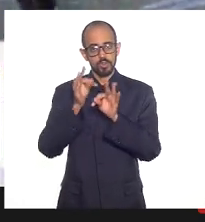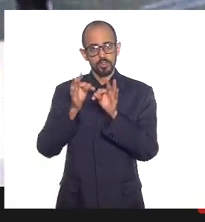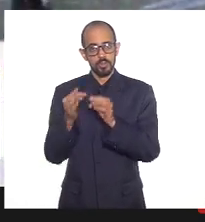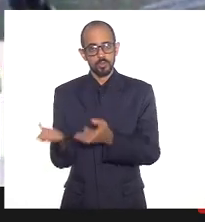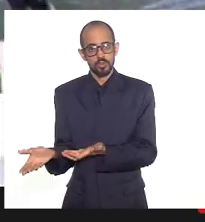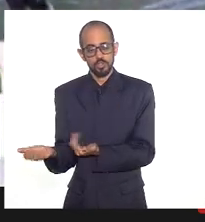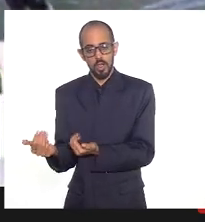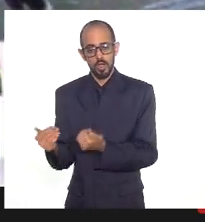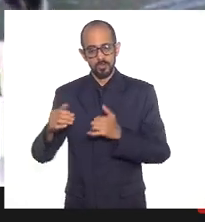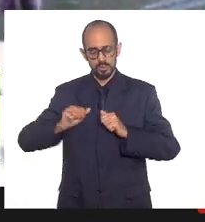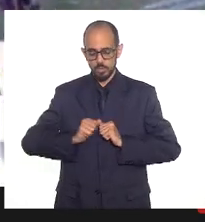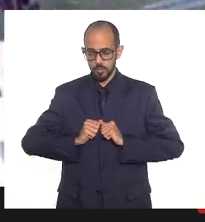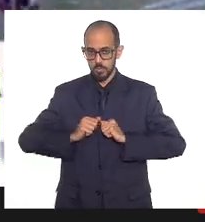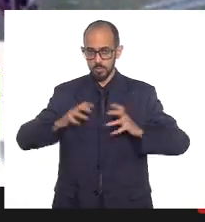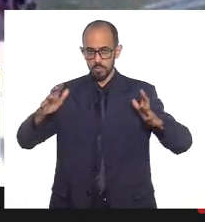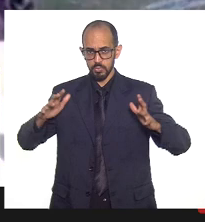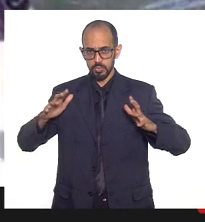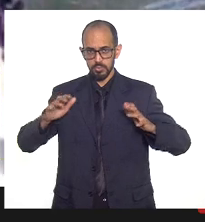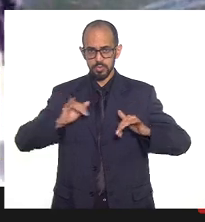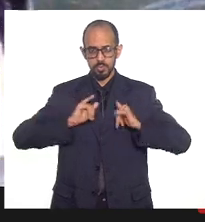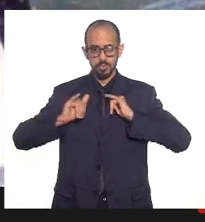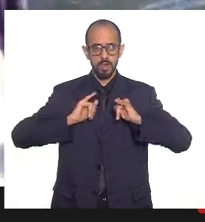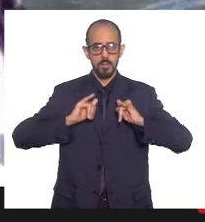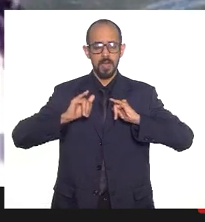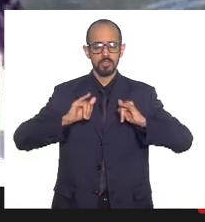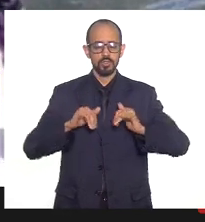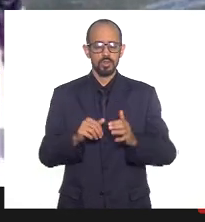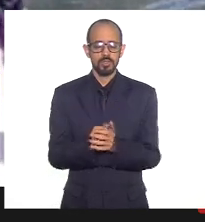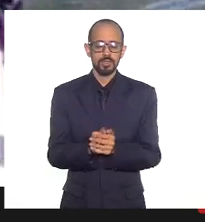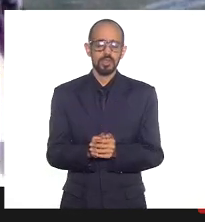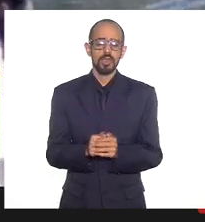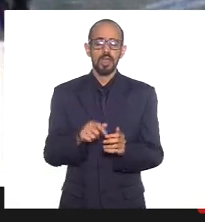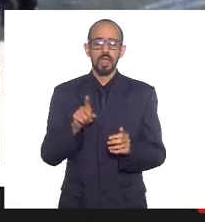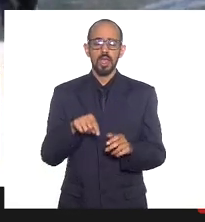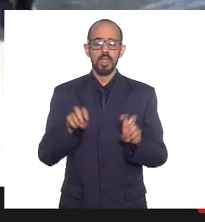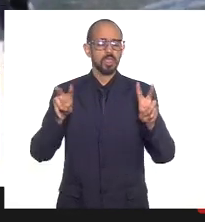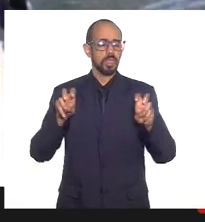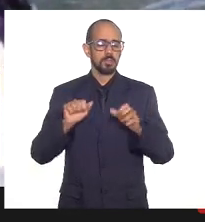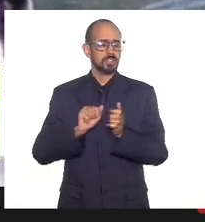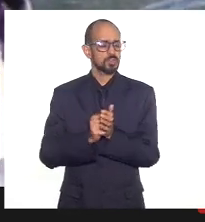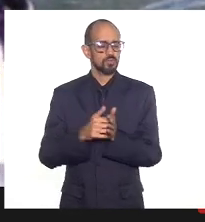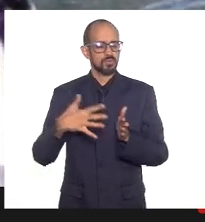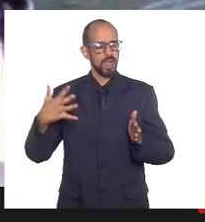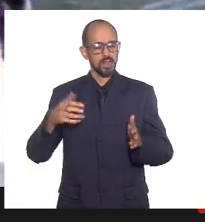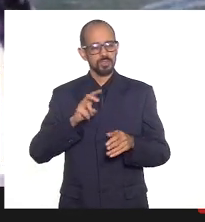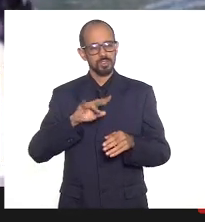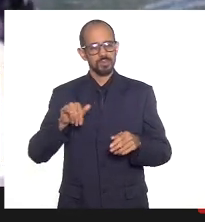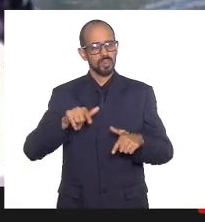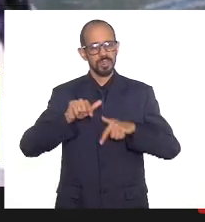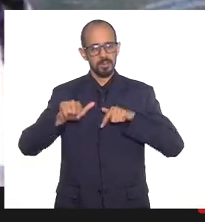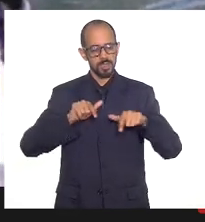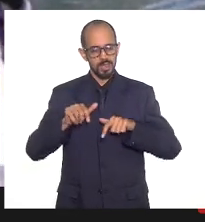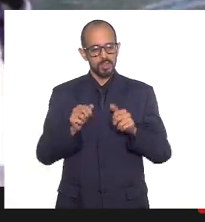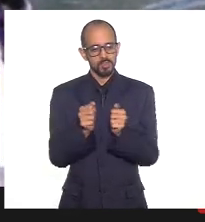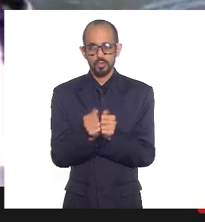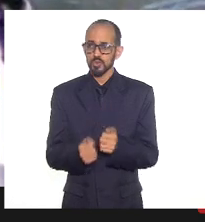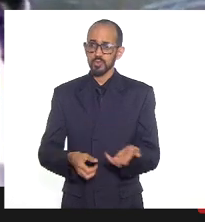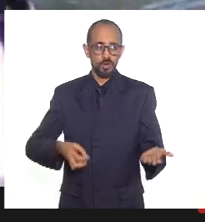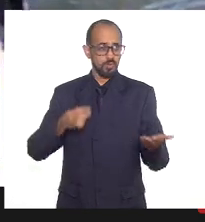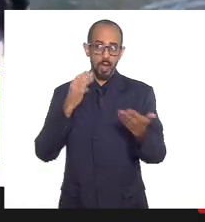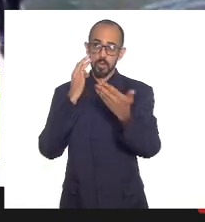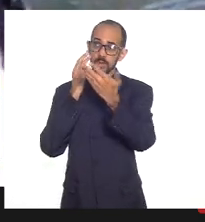de informações. Então, são diversos temas aqui para a gente trabalhar. Eu estou animada sobre a presença de deputado Valdec